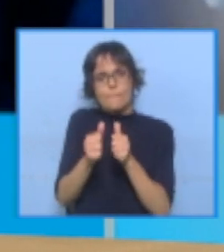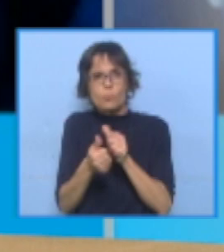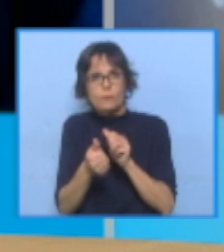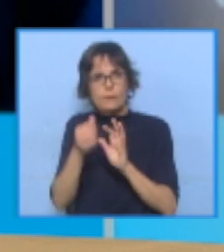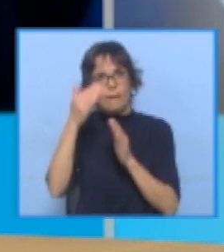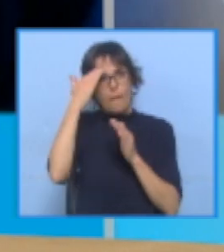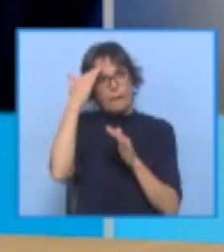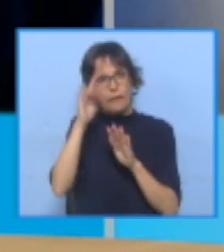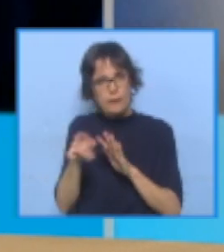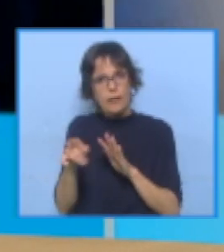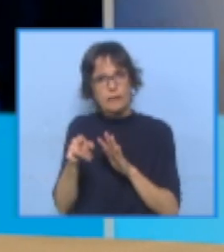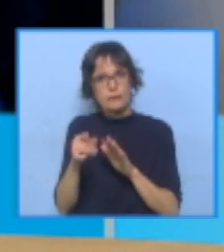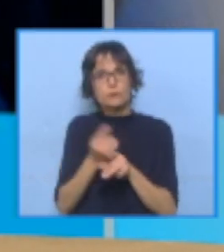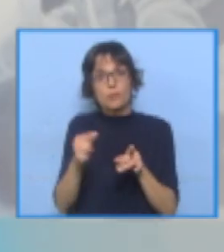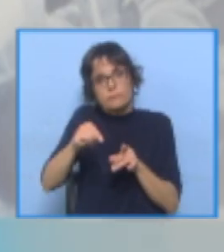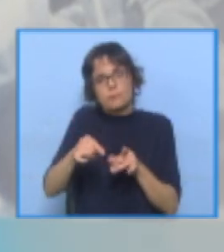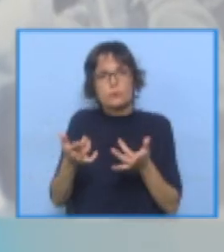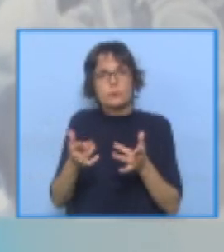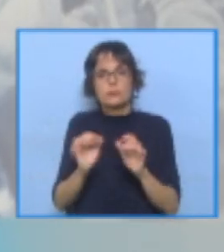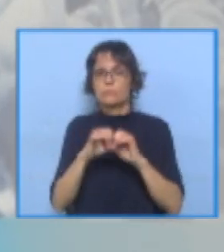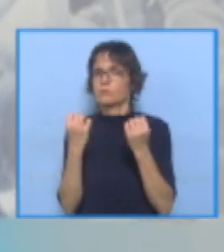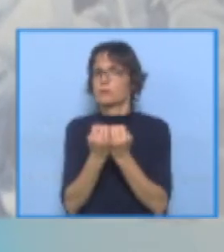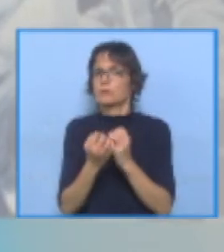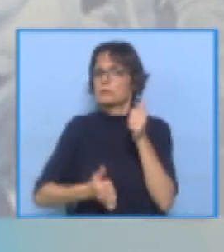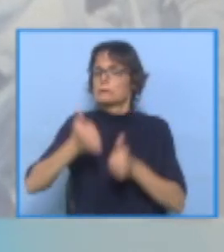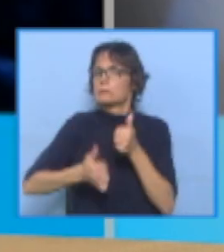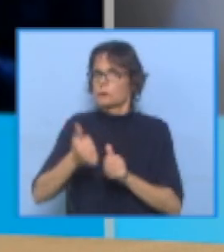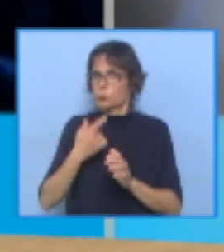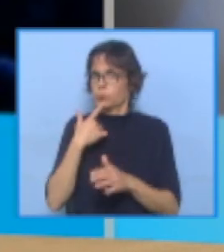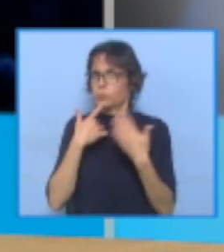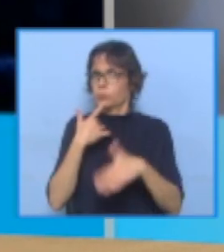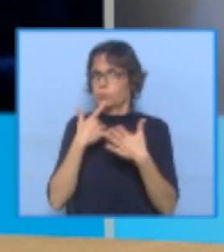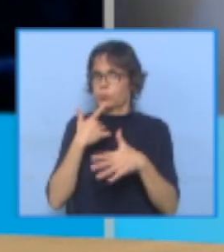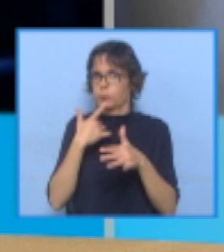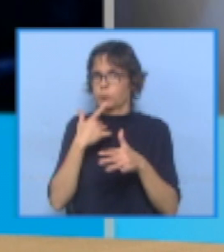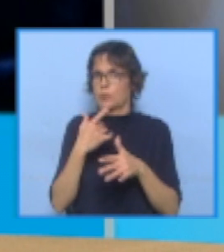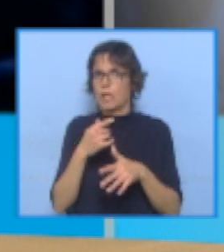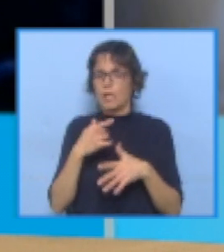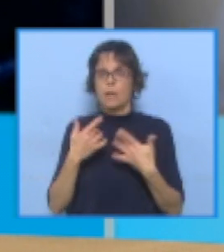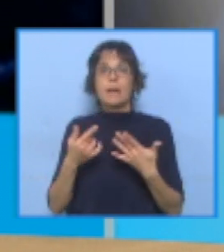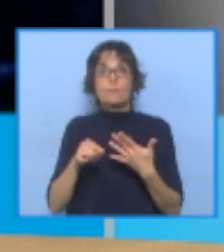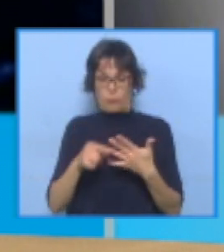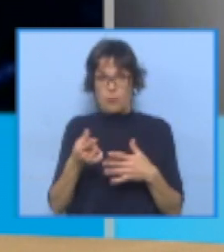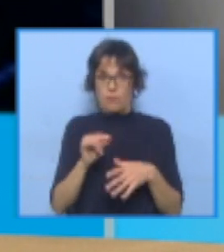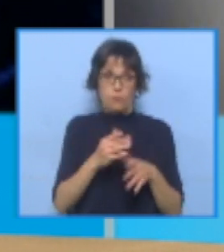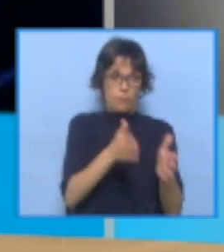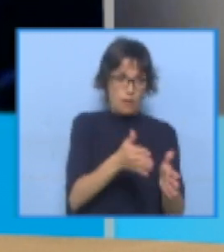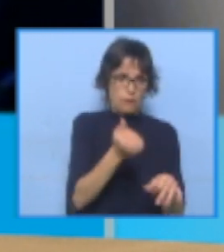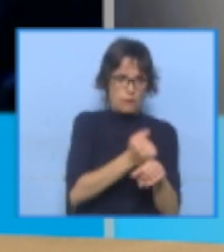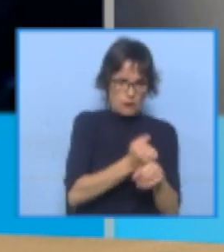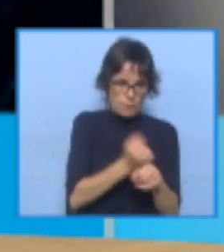uma sociedade muito competitiva e muito individualista. E, portanto, não só é preciso trabalhar muito e